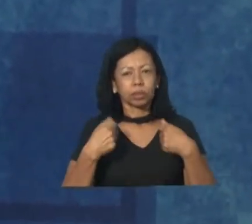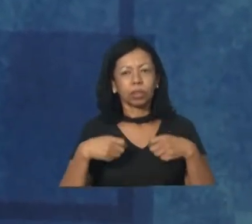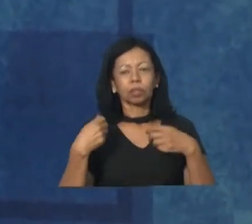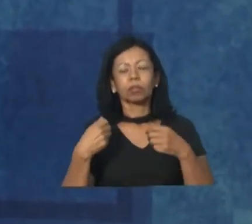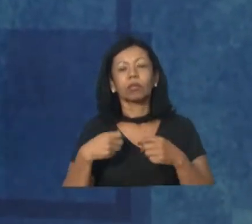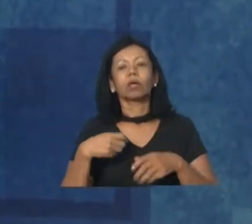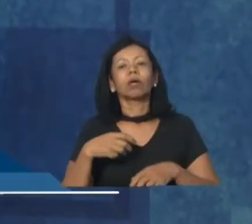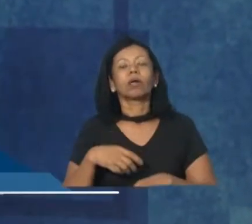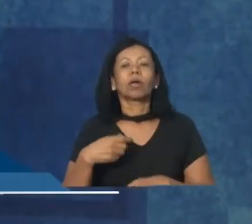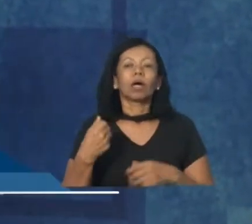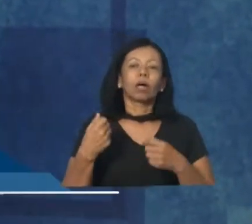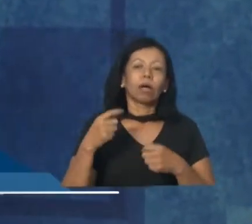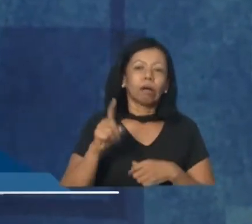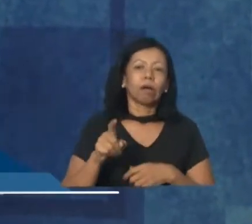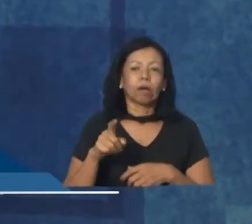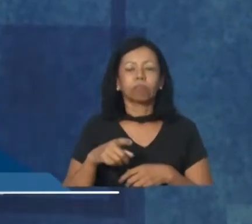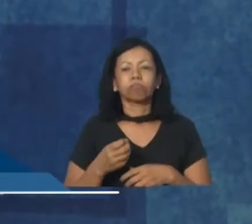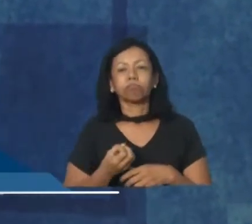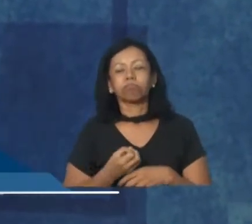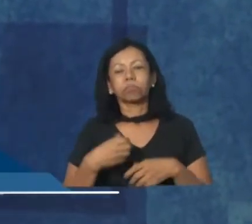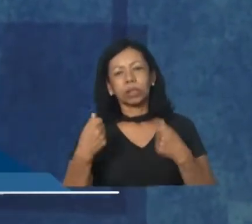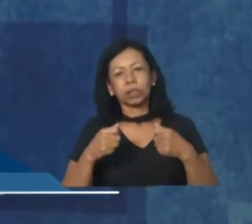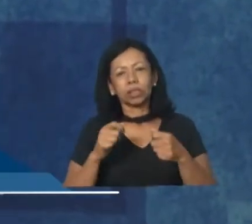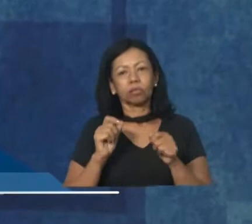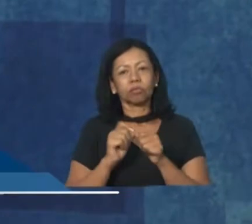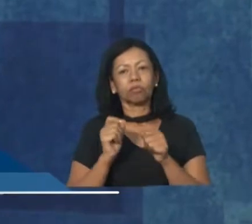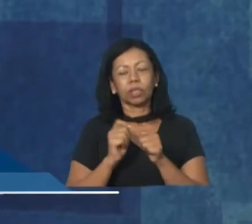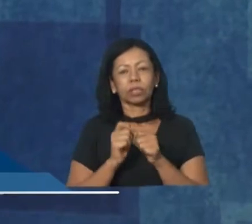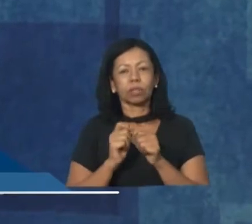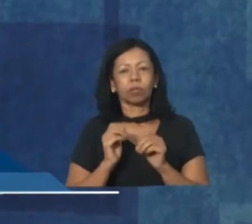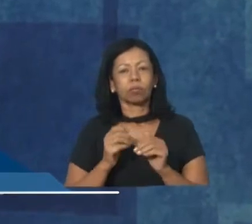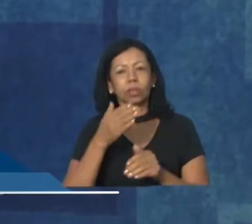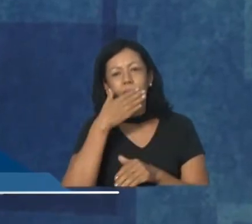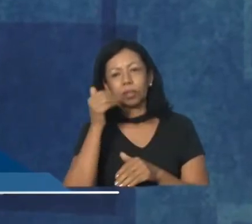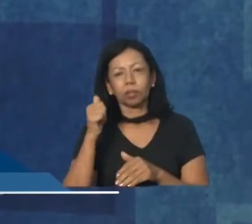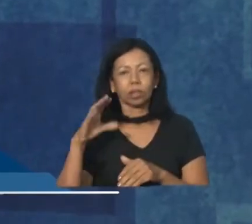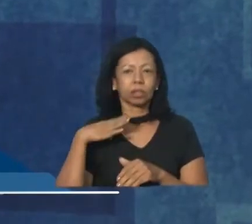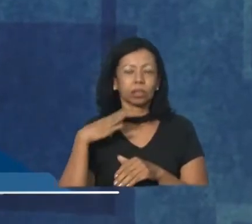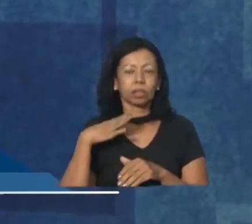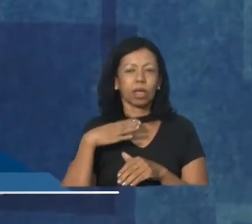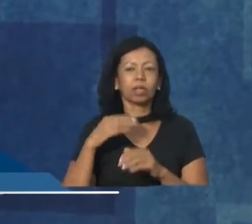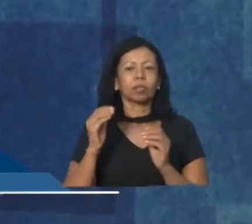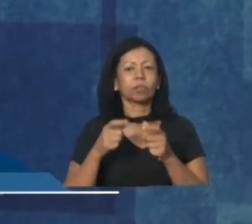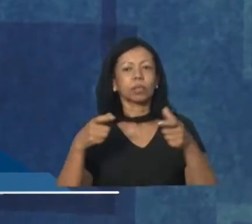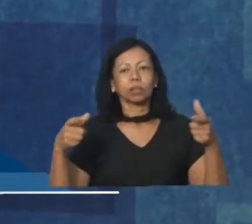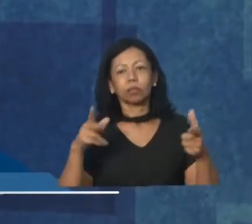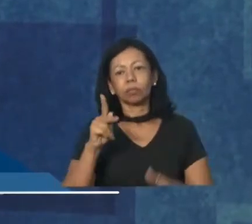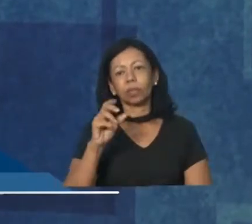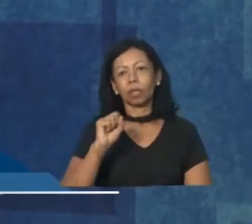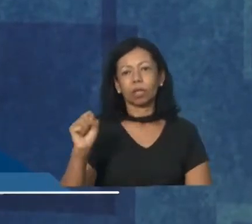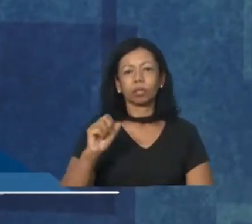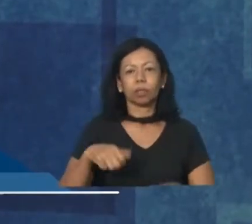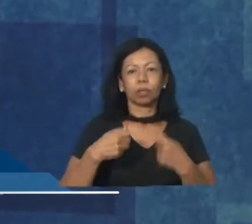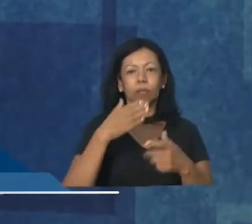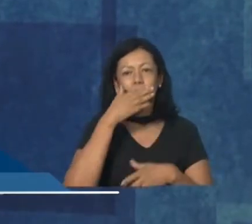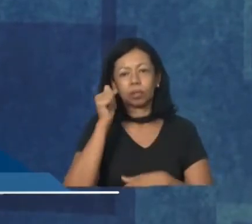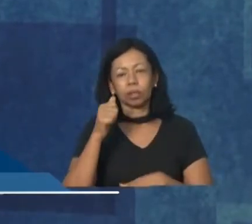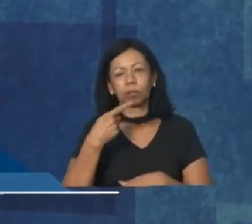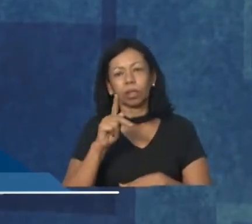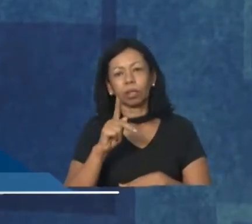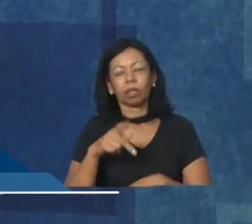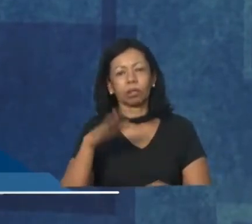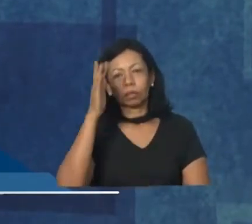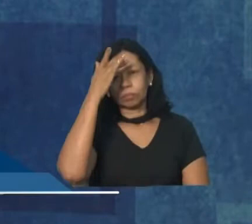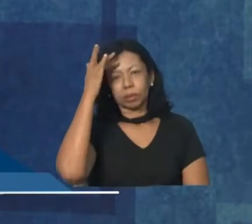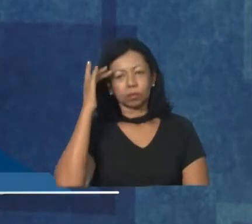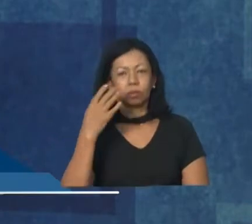algumas manutenções na cidade e ampliação do PS. Logicamente que para dar comodidade ao cidadão cubatense. E a questão da outra